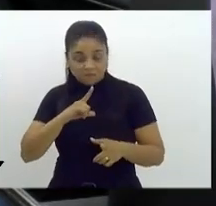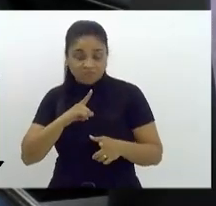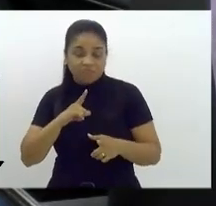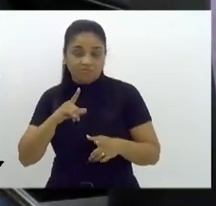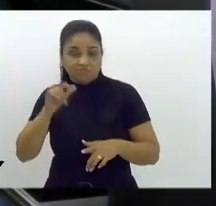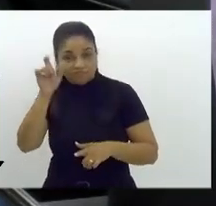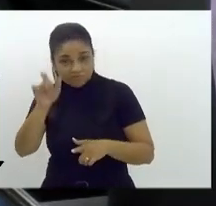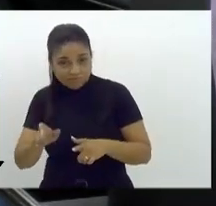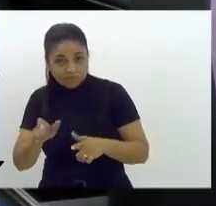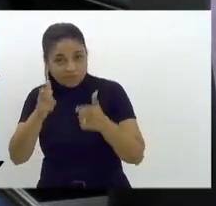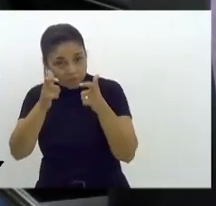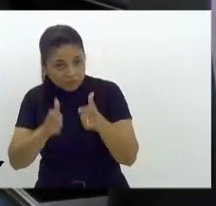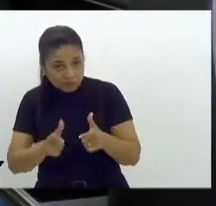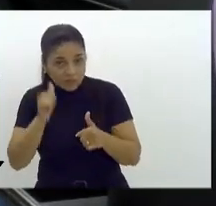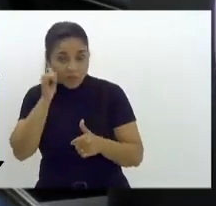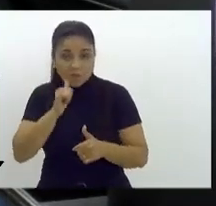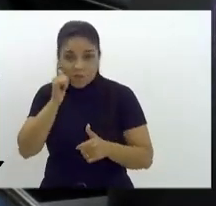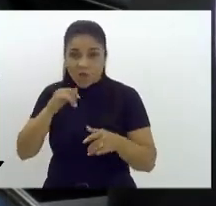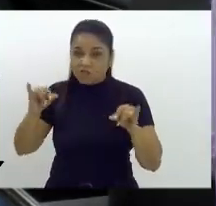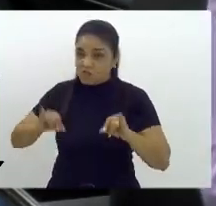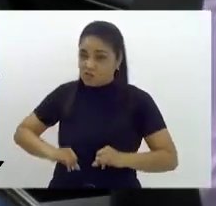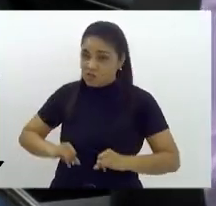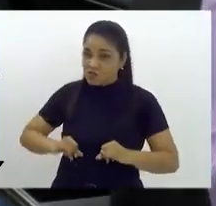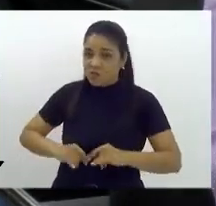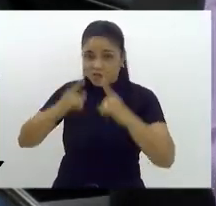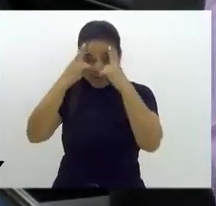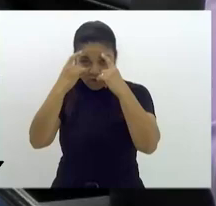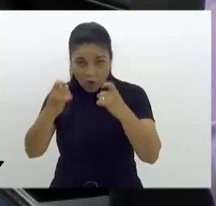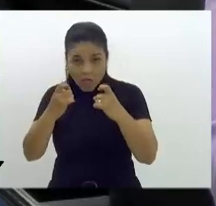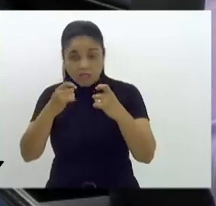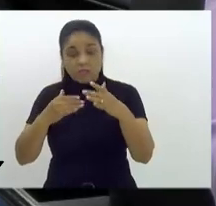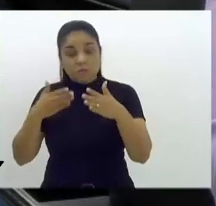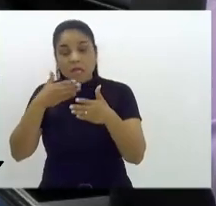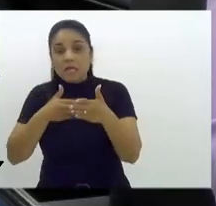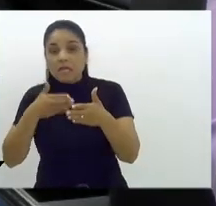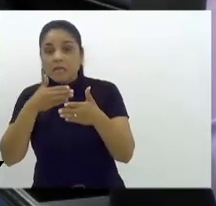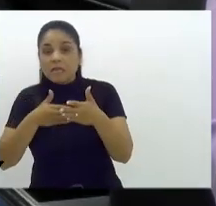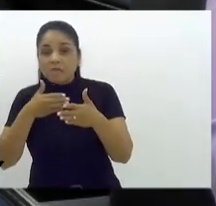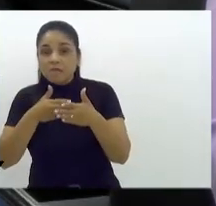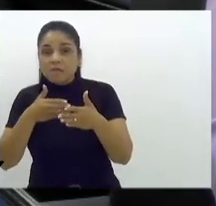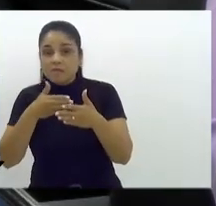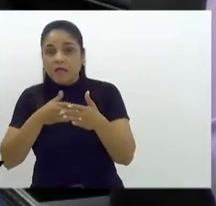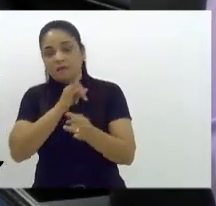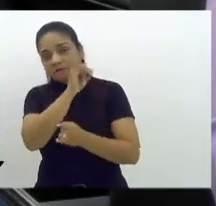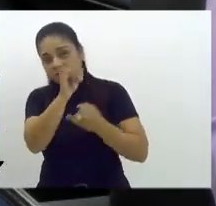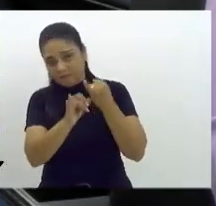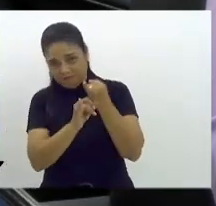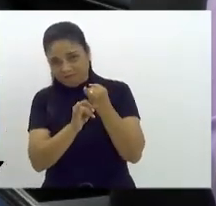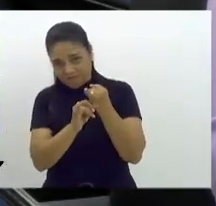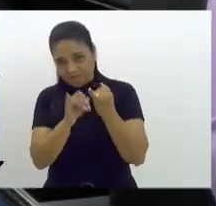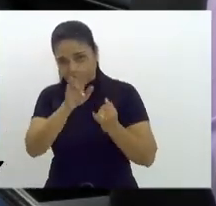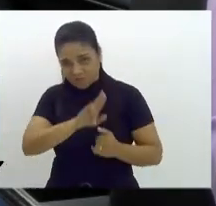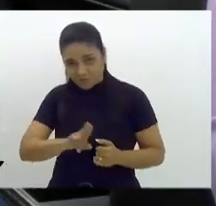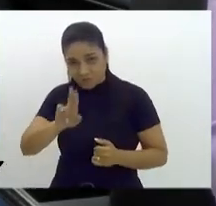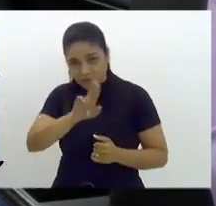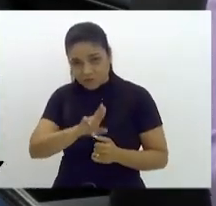violências e pela ausência da possibilidade do uso ilimitado e restrito da internet na